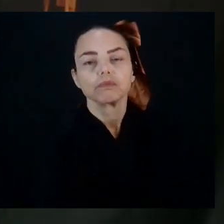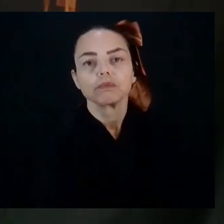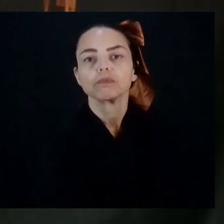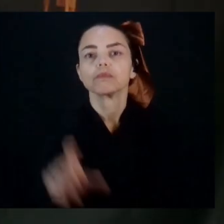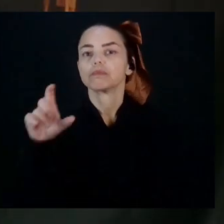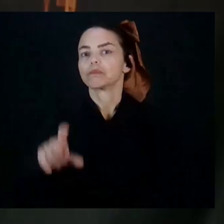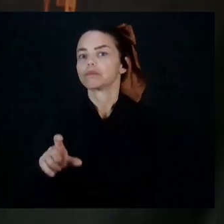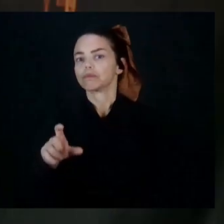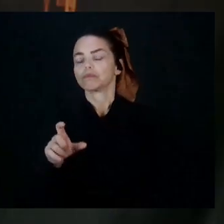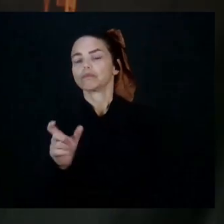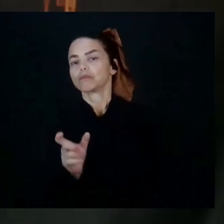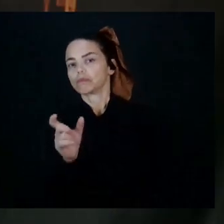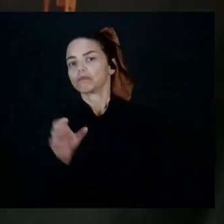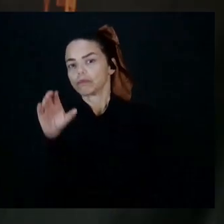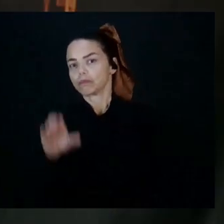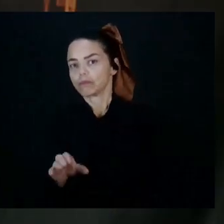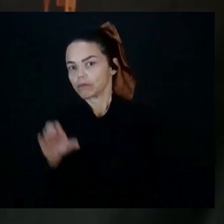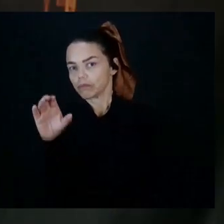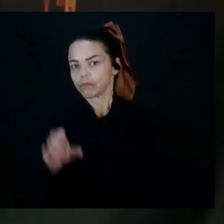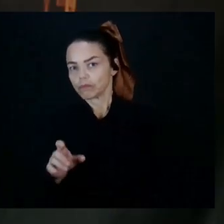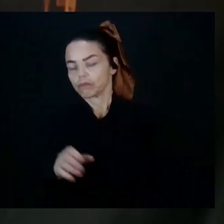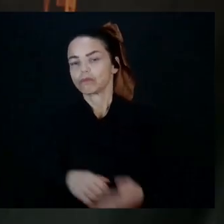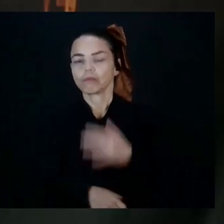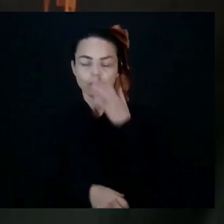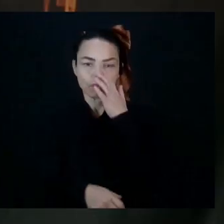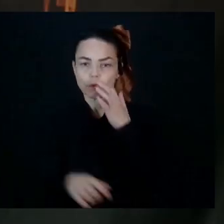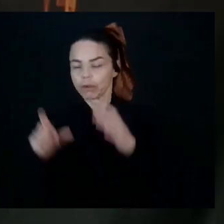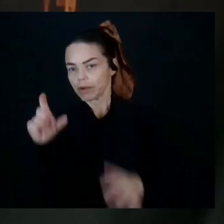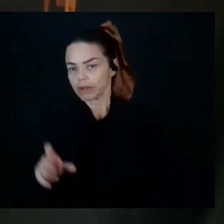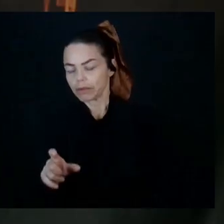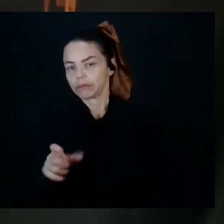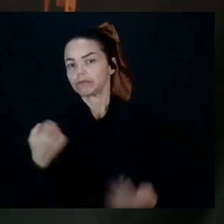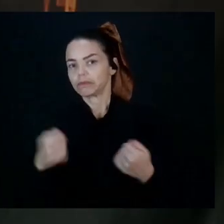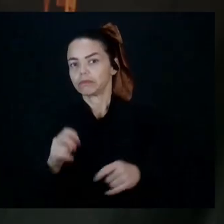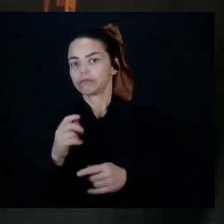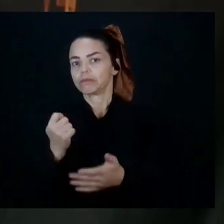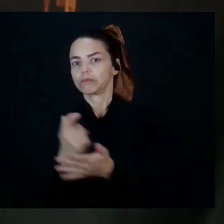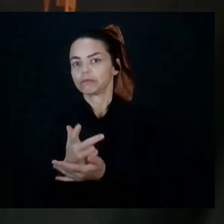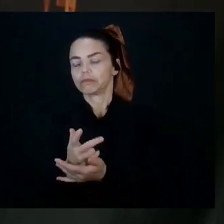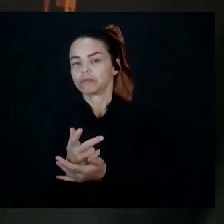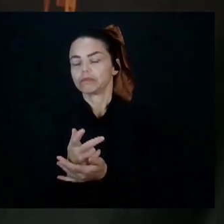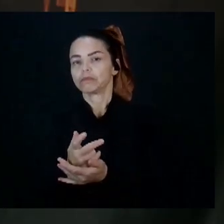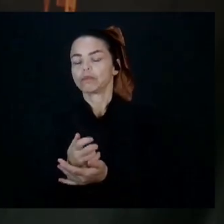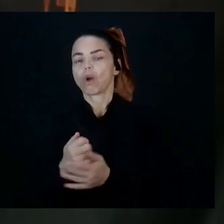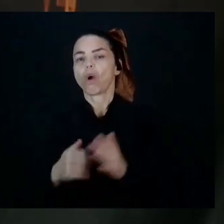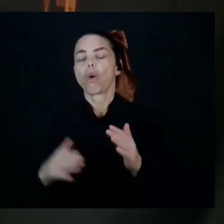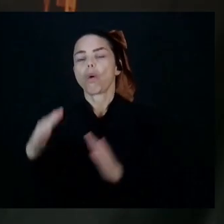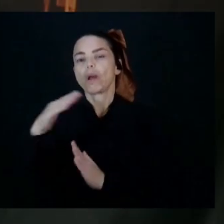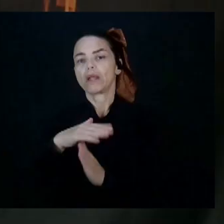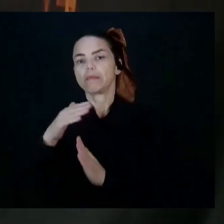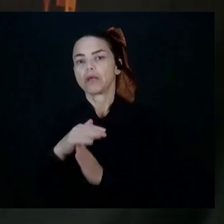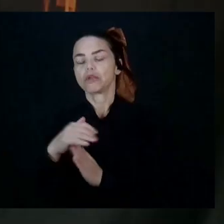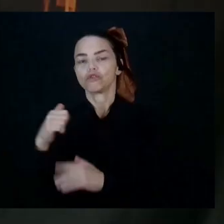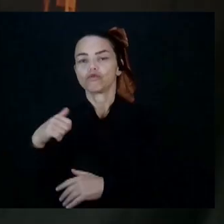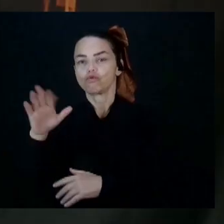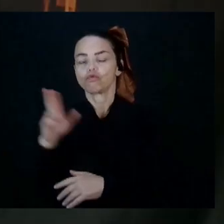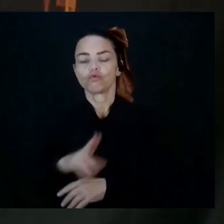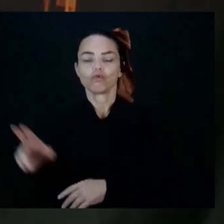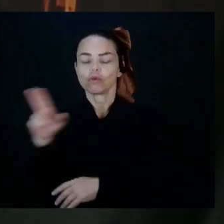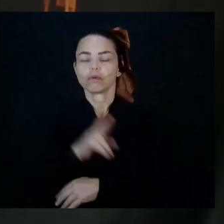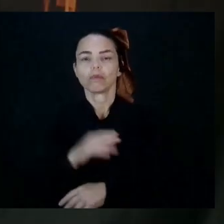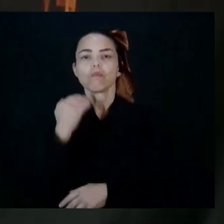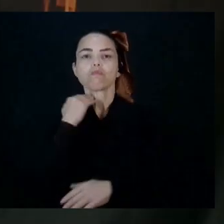e ir fazer as compras lá, ó, vó, preciso comprar isso, mas vai lá, estoura o cartão da pessoa idosa e sabe, vai depositar lá na conta